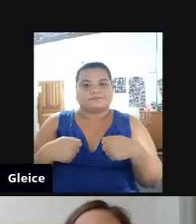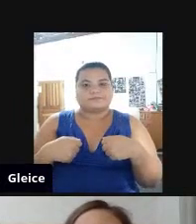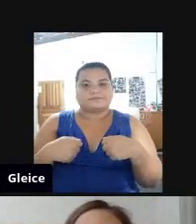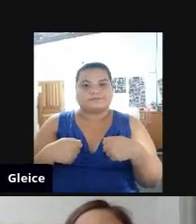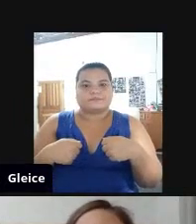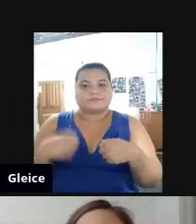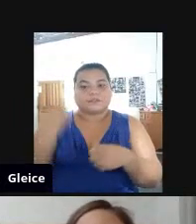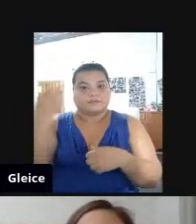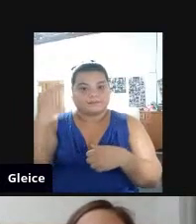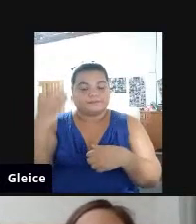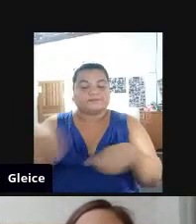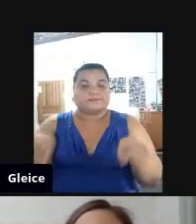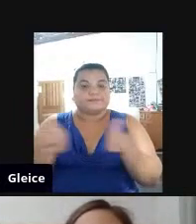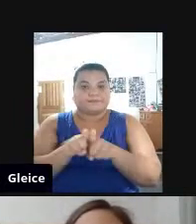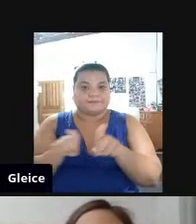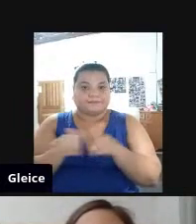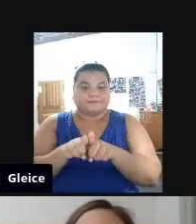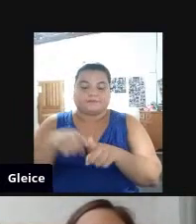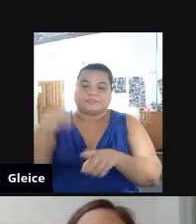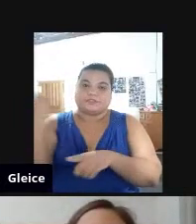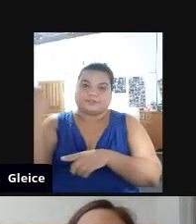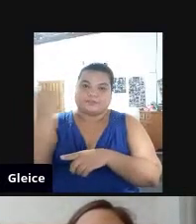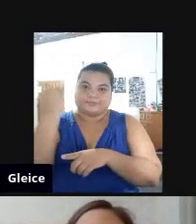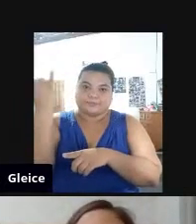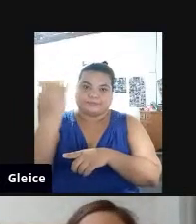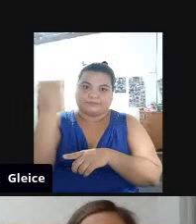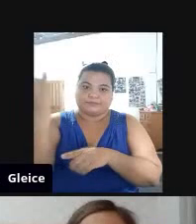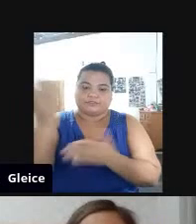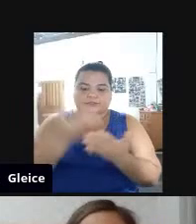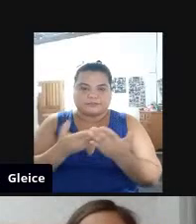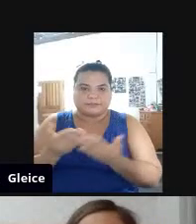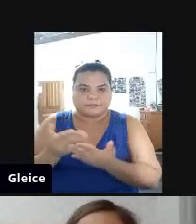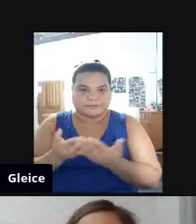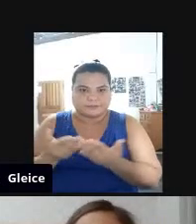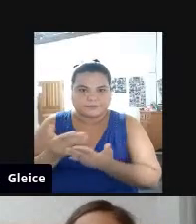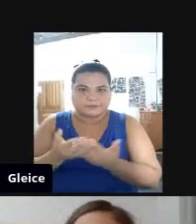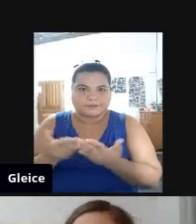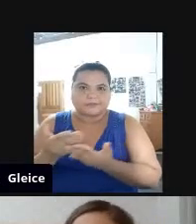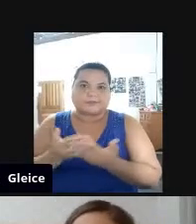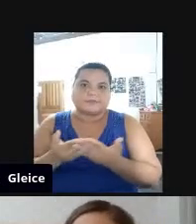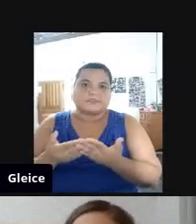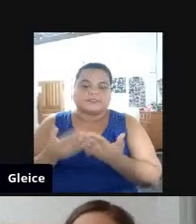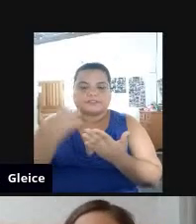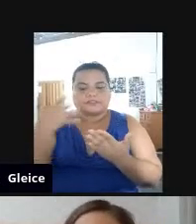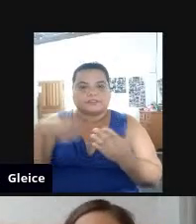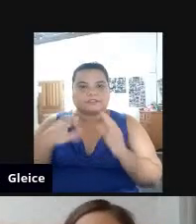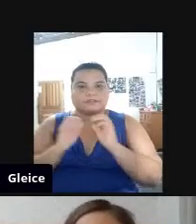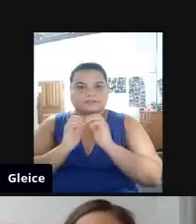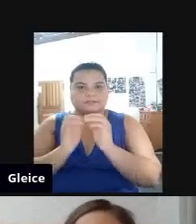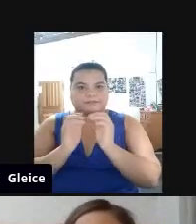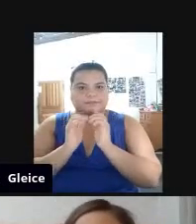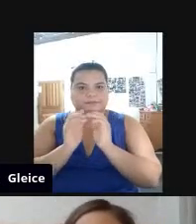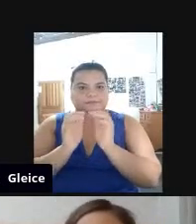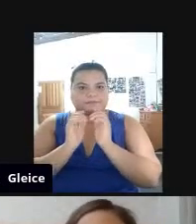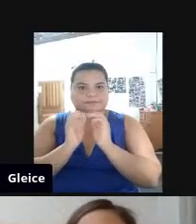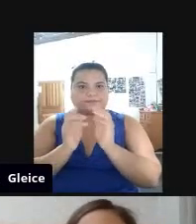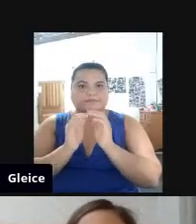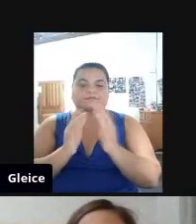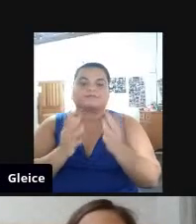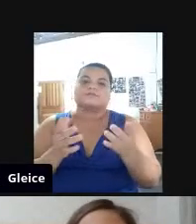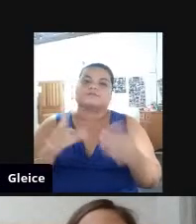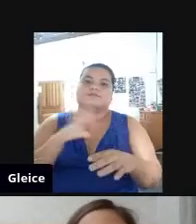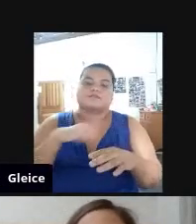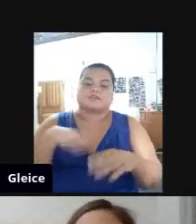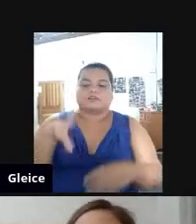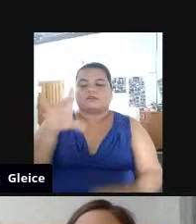ciência como sendo importante no tratamento e no acompanhamento dessas crianças. Eu coloquei aqui também meu contato, né, o Instagram